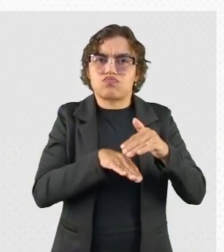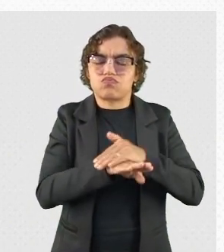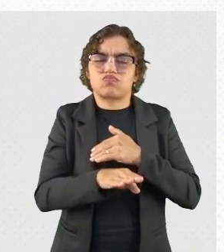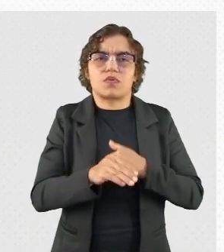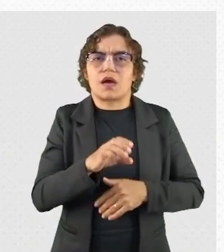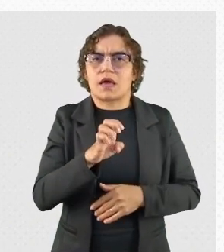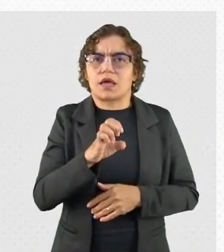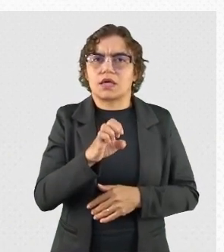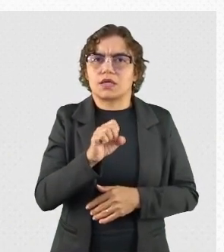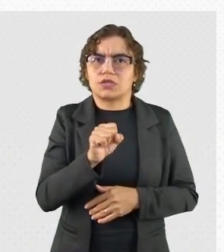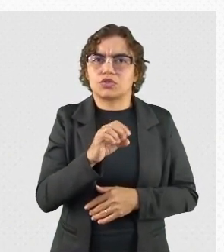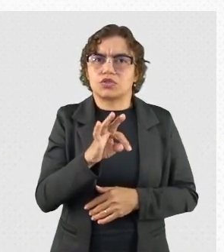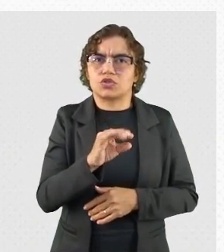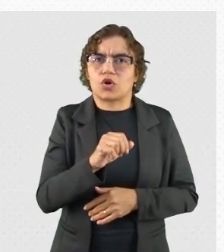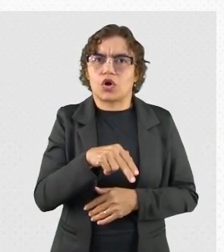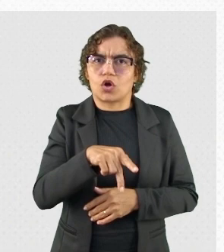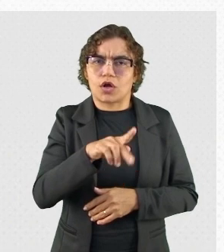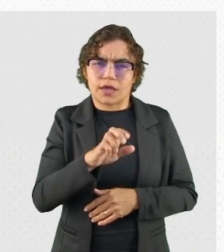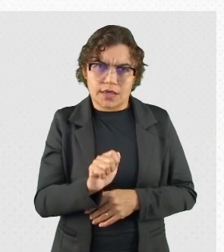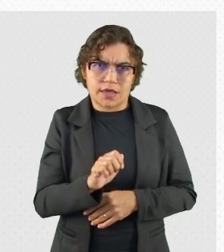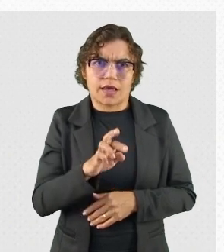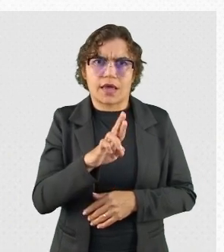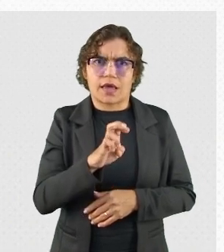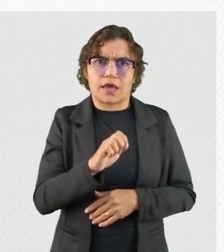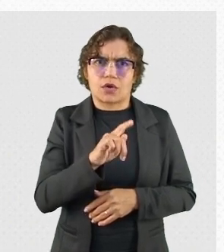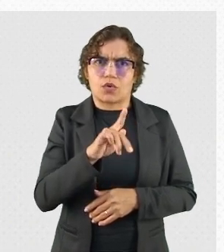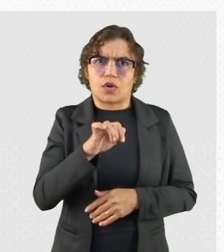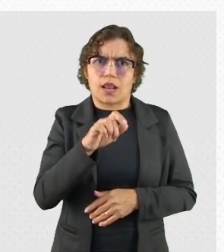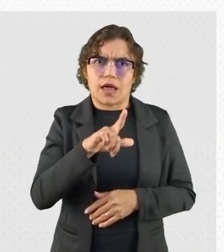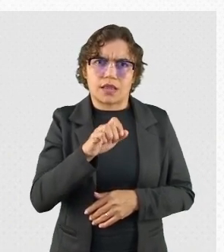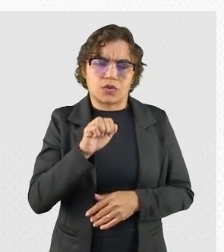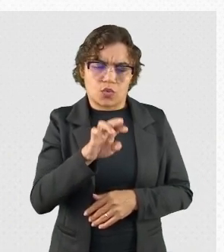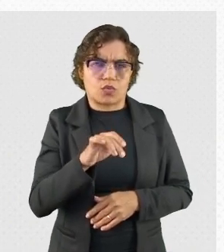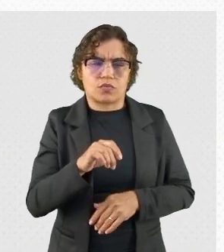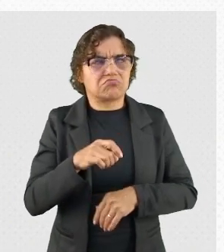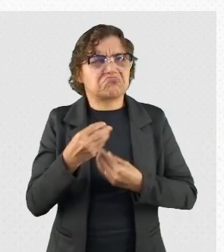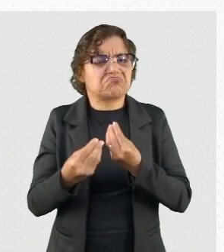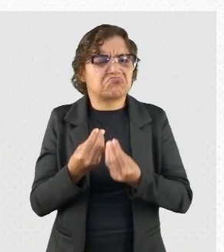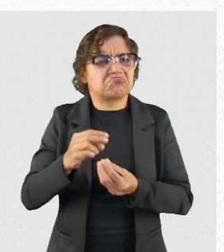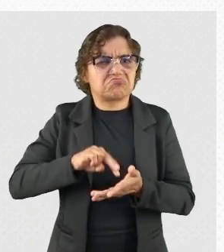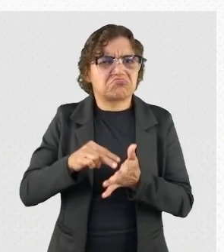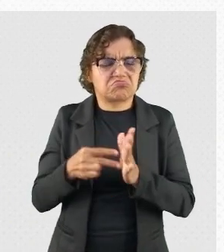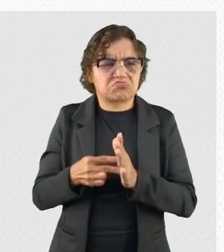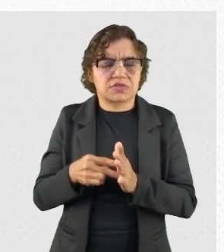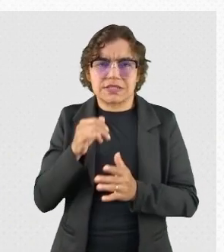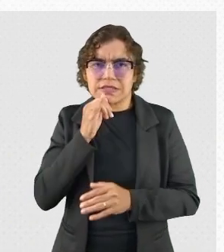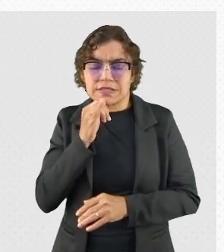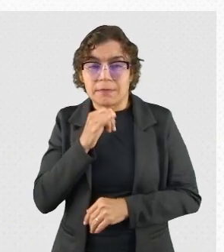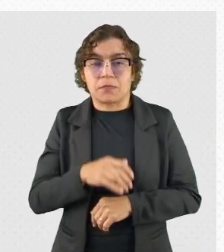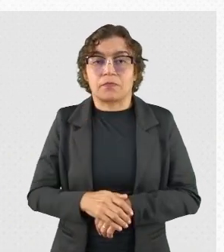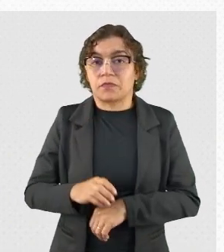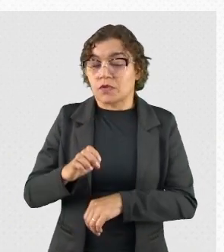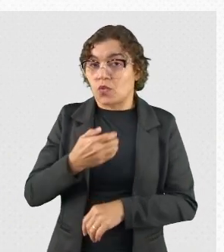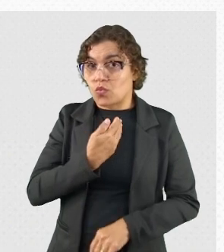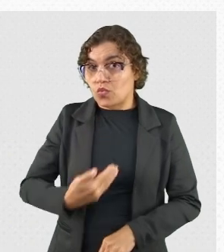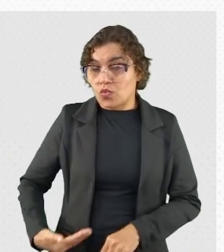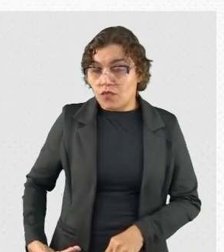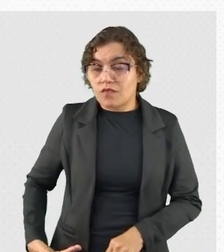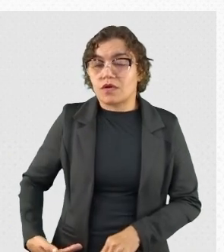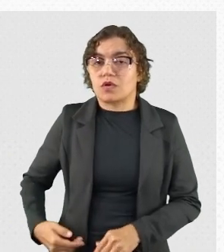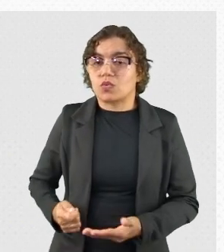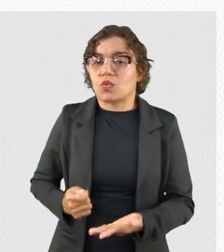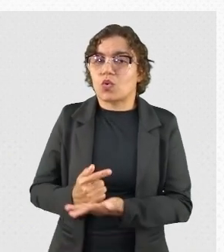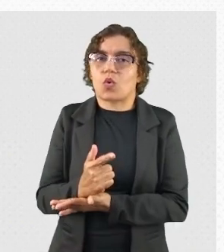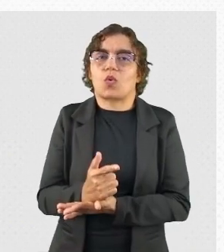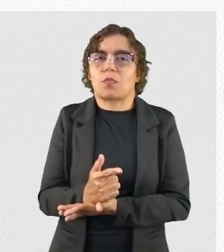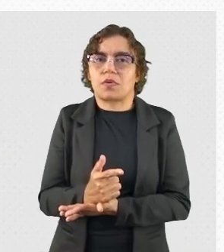professor? Estoque regulador? Bom, é quando o Estado, quando eu falo governo, ele compra uma